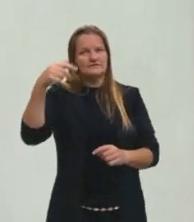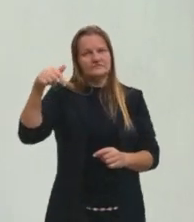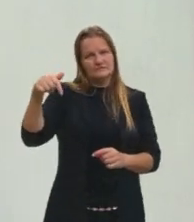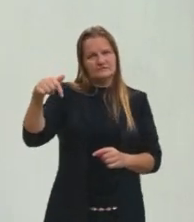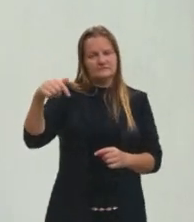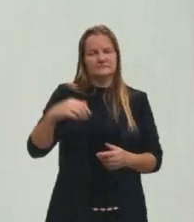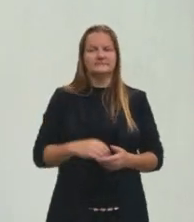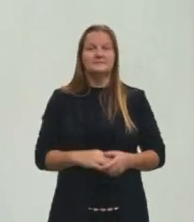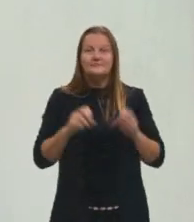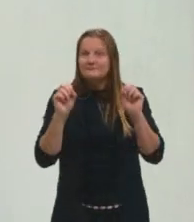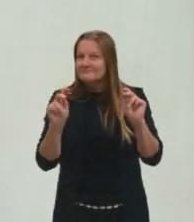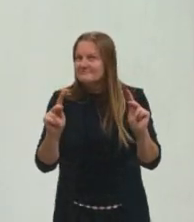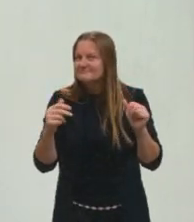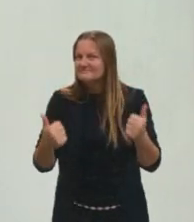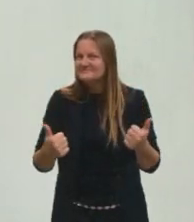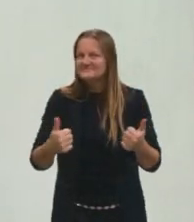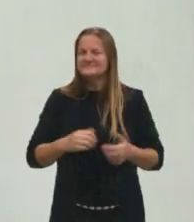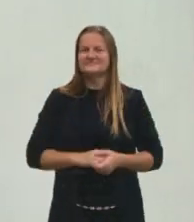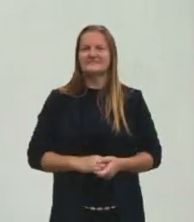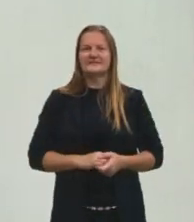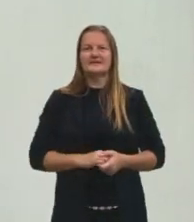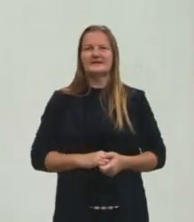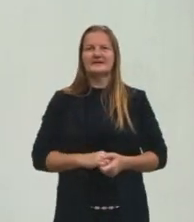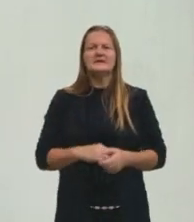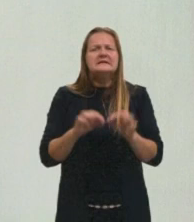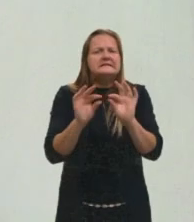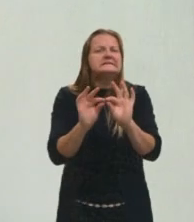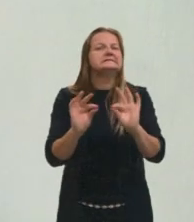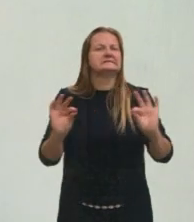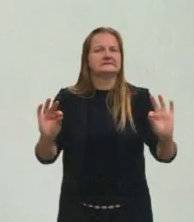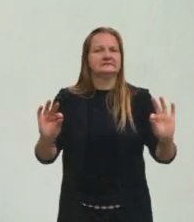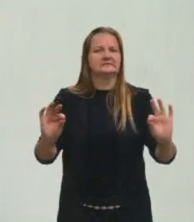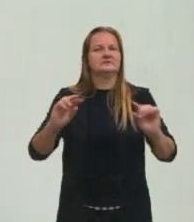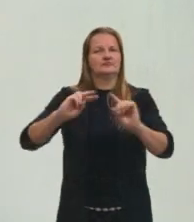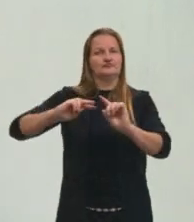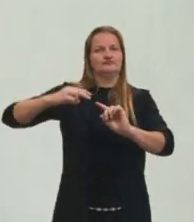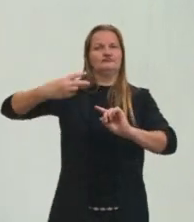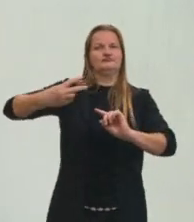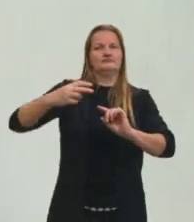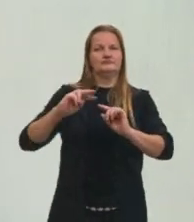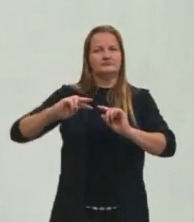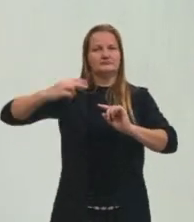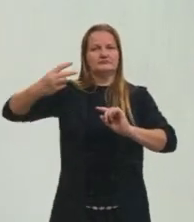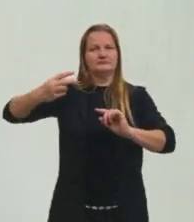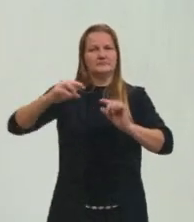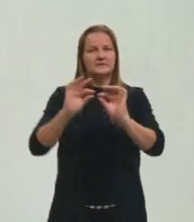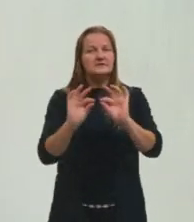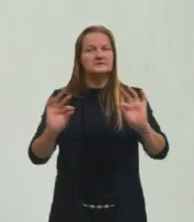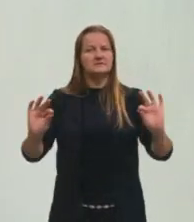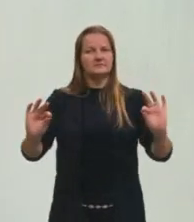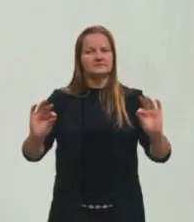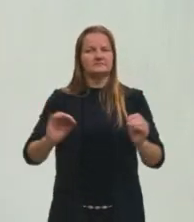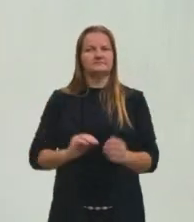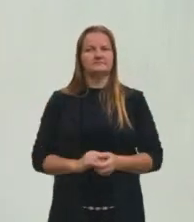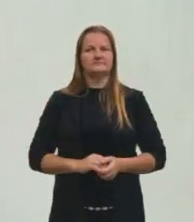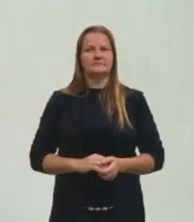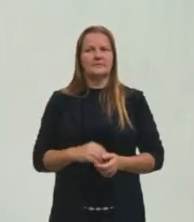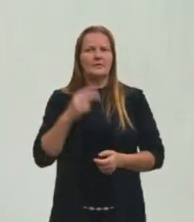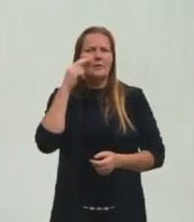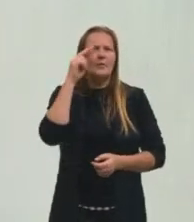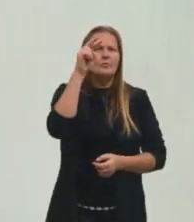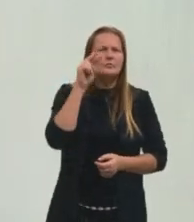certo Então essa daqui a potência mais simples que a gente tem E aí a gente Confere o resultado